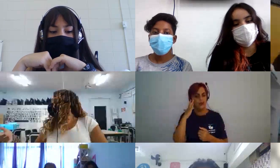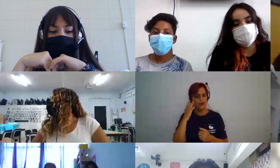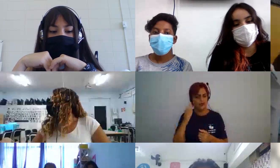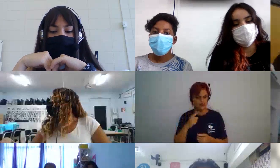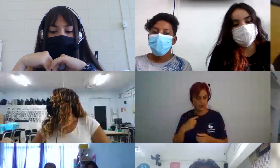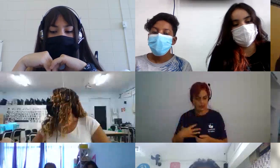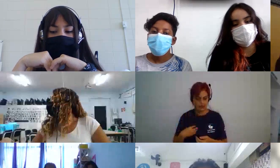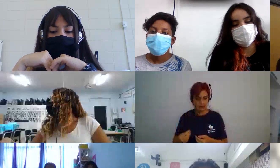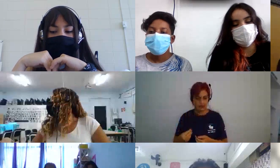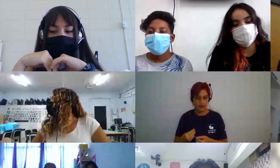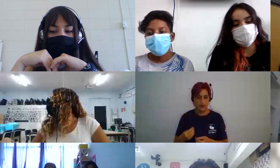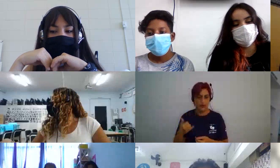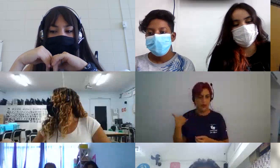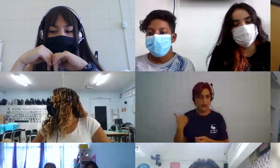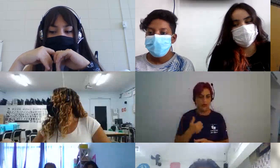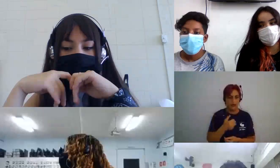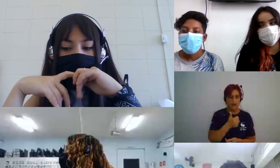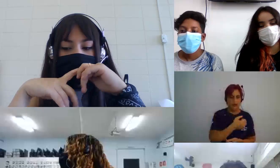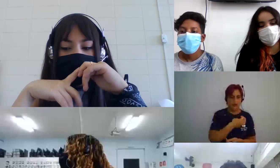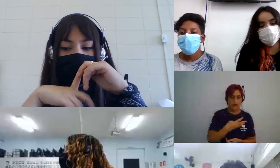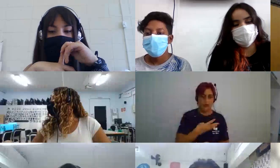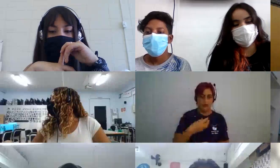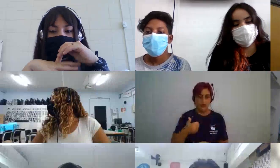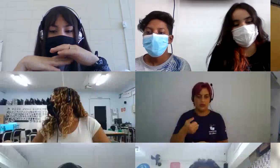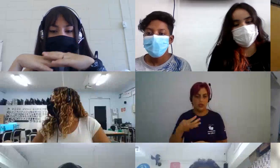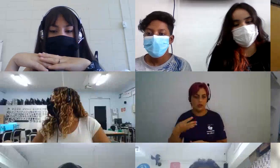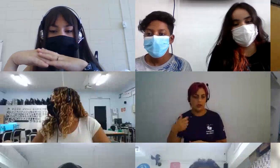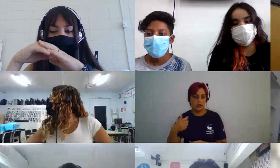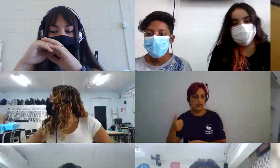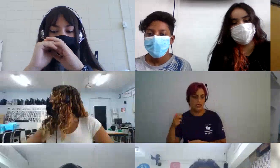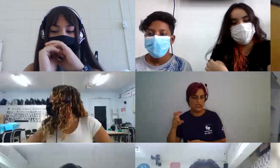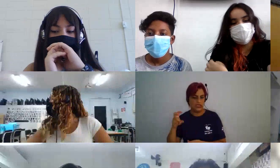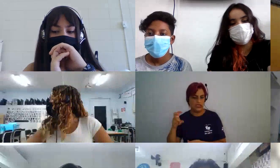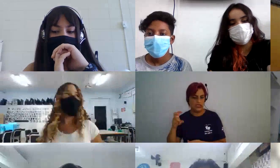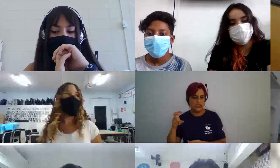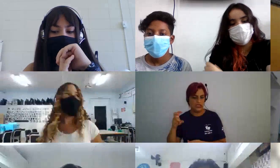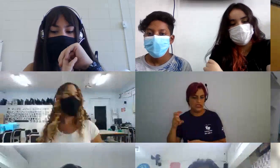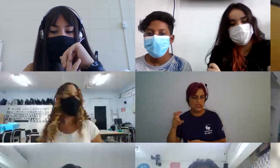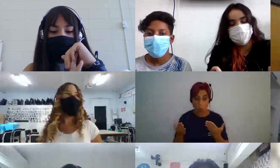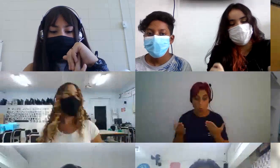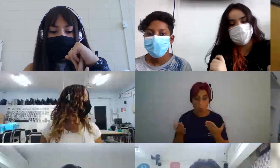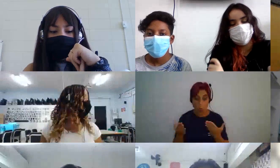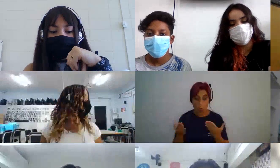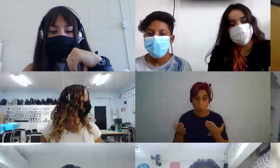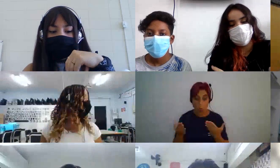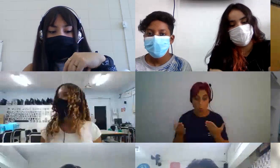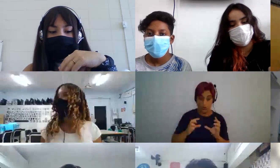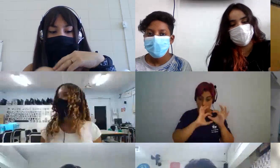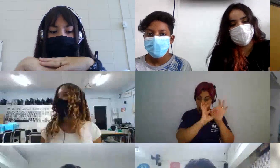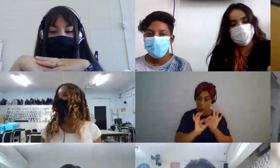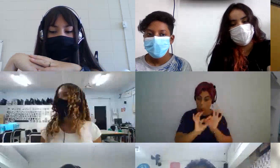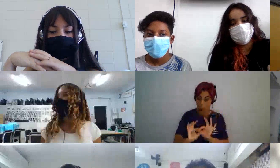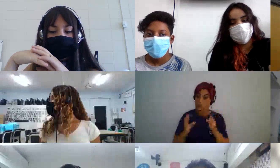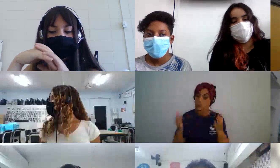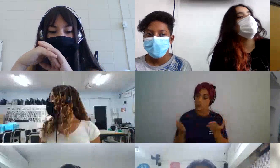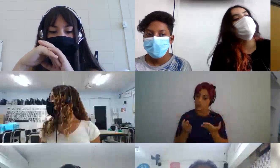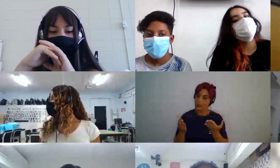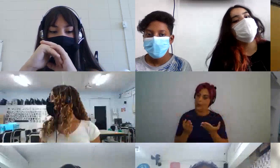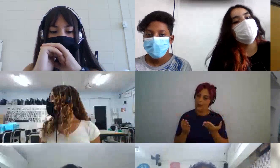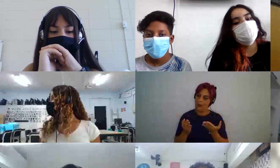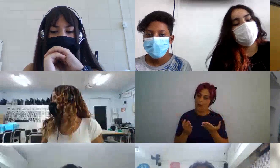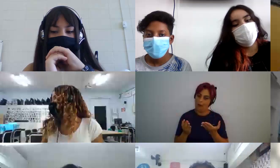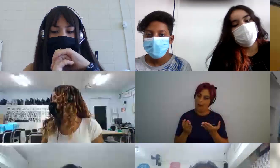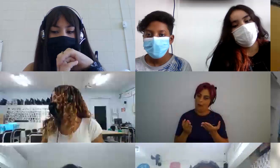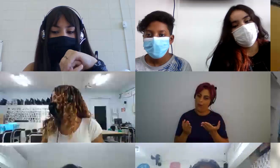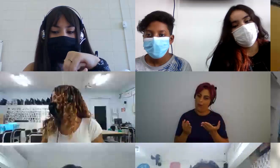14, 15, 16, 17, hoje, no mundo que a gente vive, eu acho cedo. Eu acho